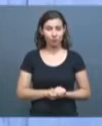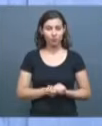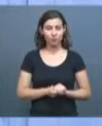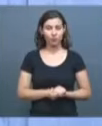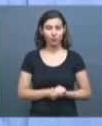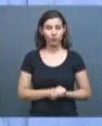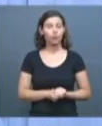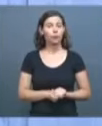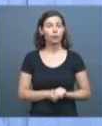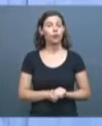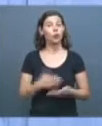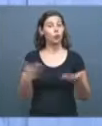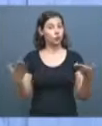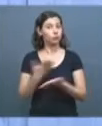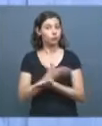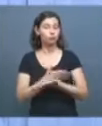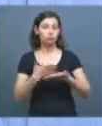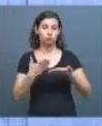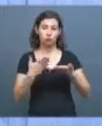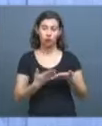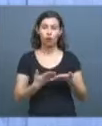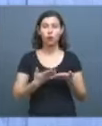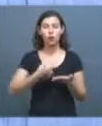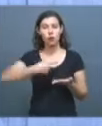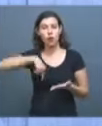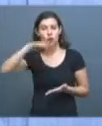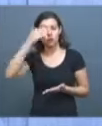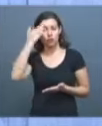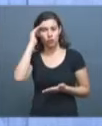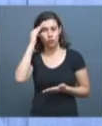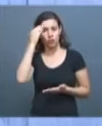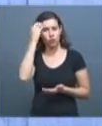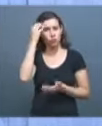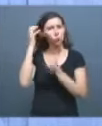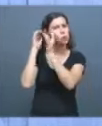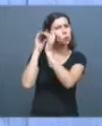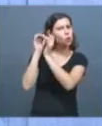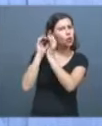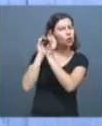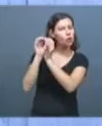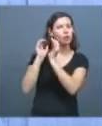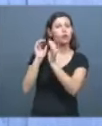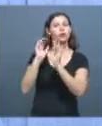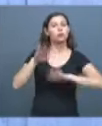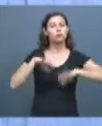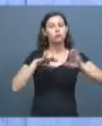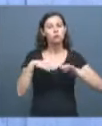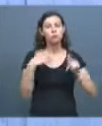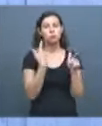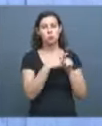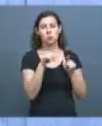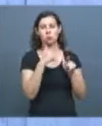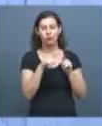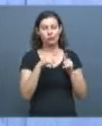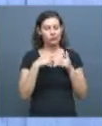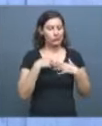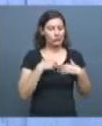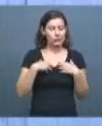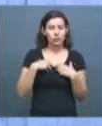Para iniciar a nossa edição de hoje, nós vamos entender como o cérebro age quando passamos por uma situação de